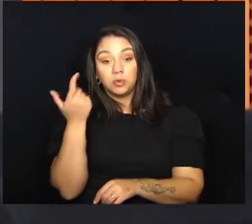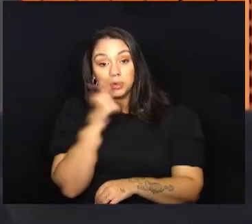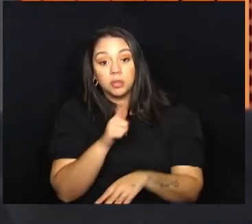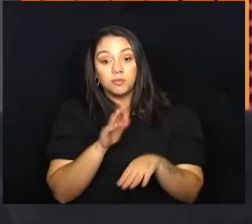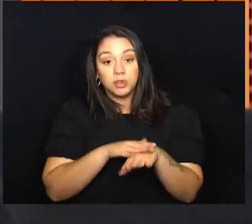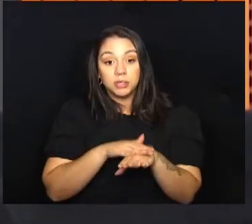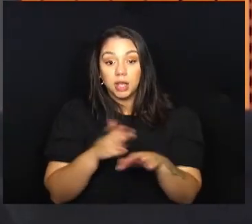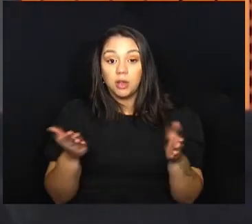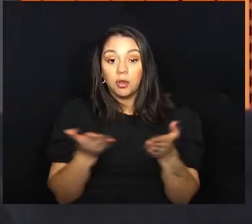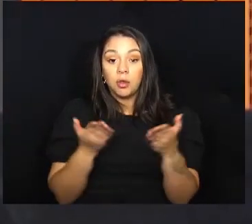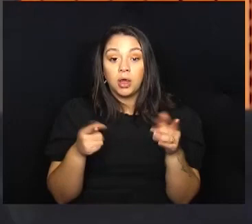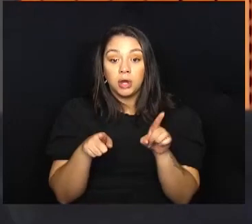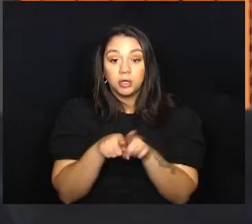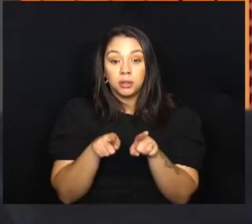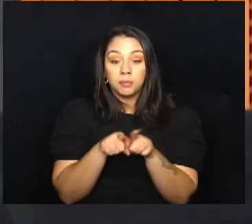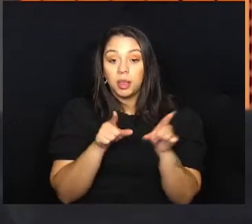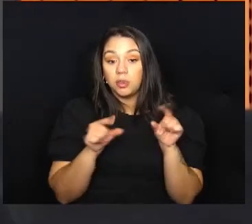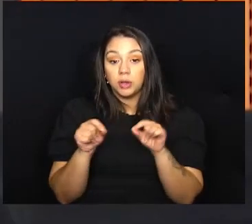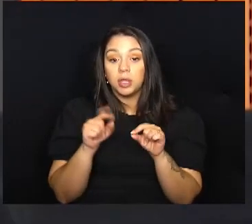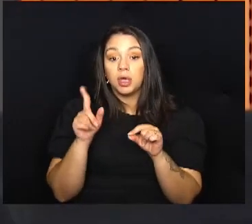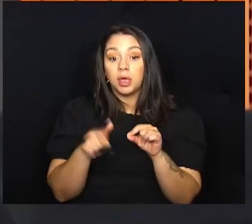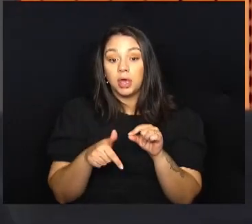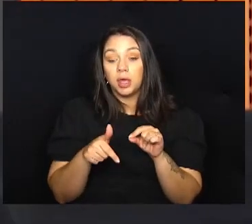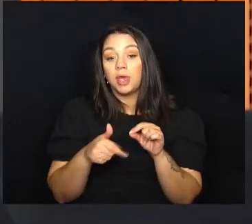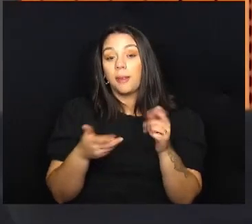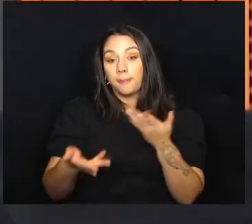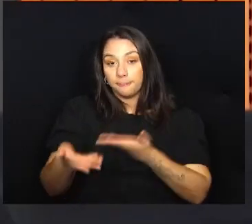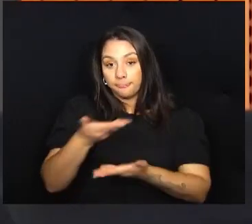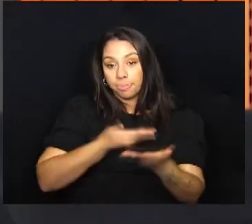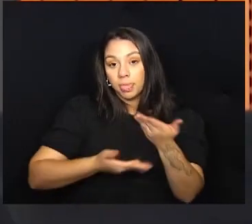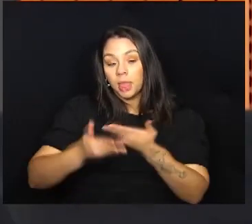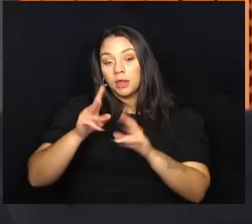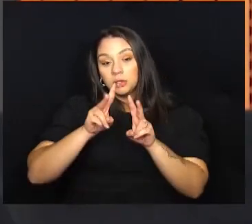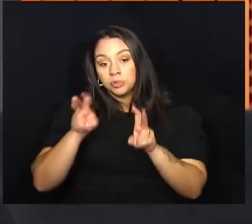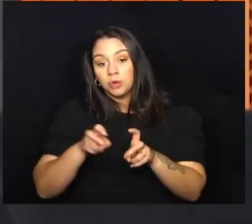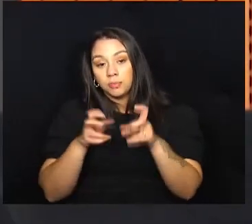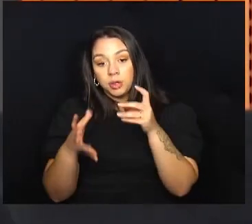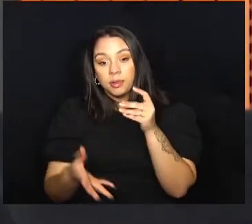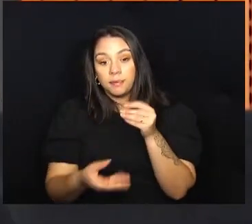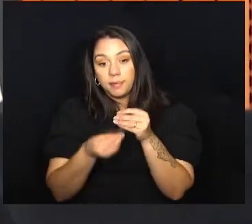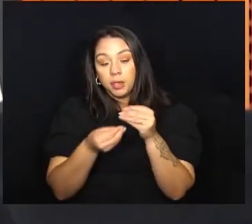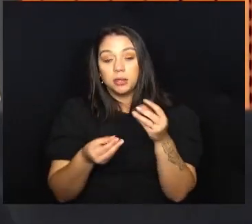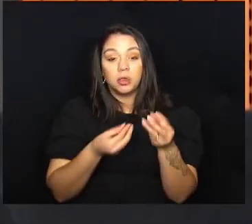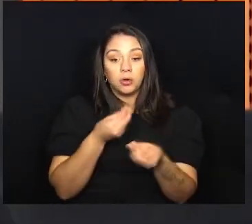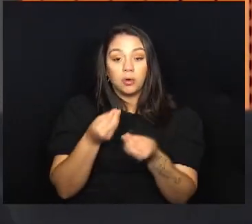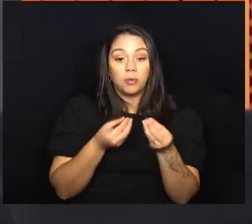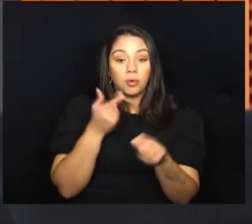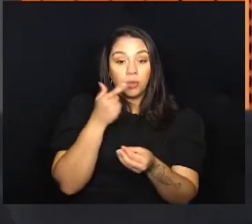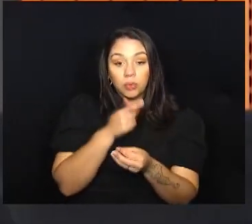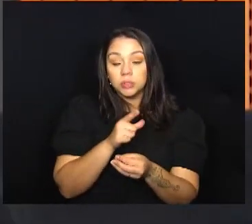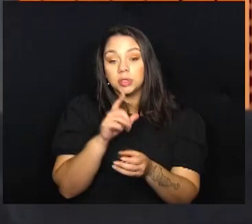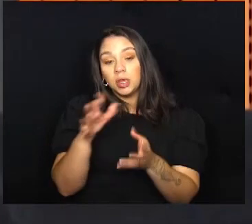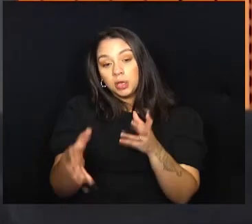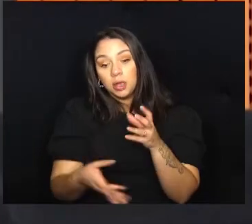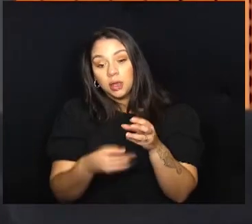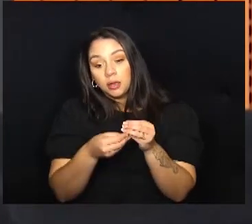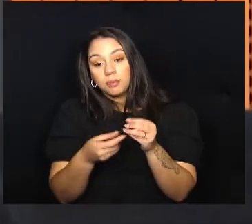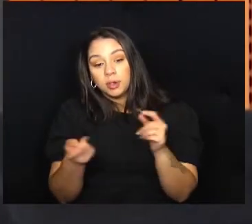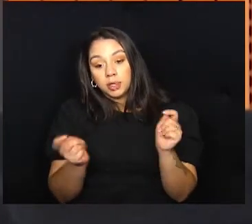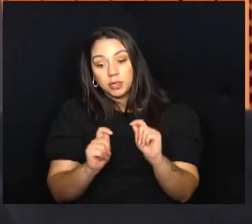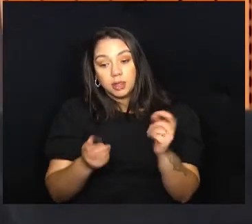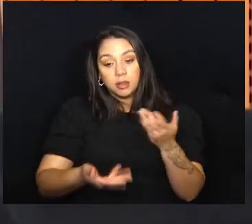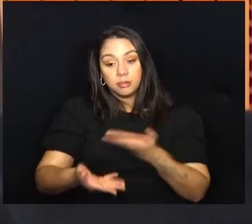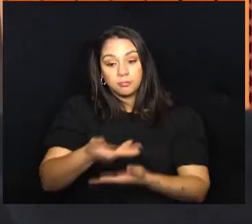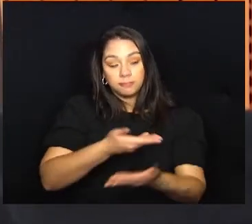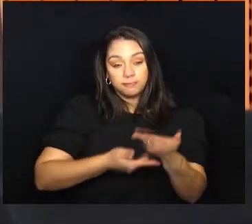acho que a gente também está bastante para dialogar aqui sobre a questão das emendas, como que a gente consegue que as emendas dialoguem bastante com o plano, né? Então a